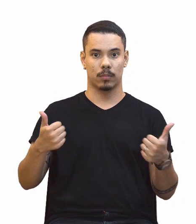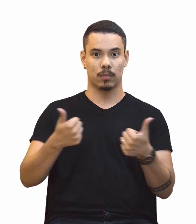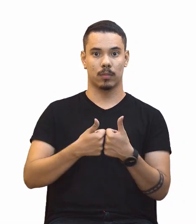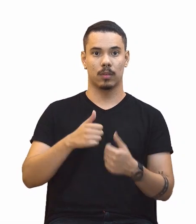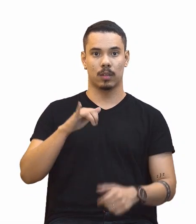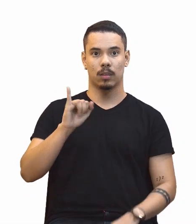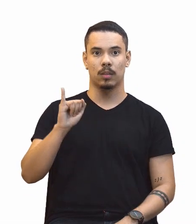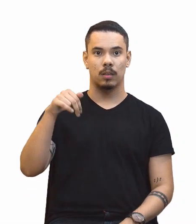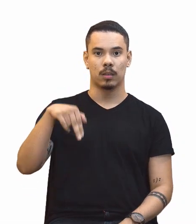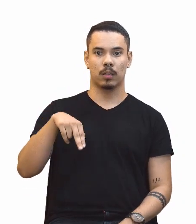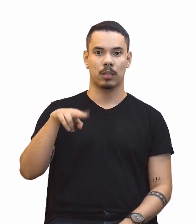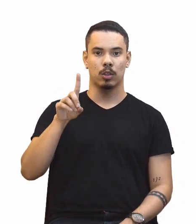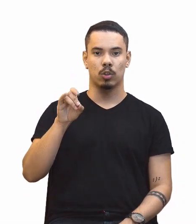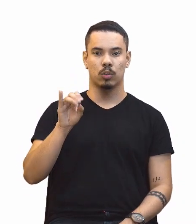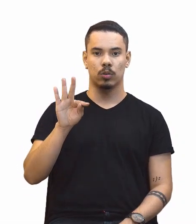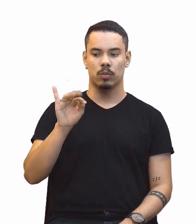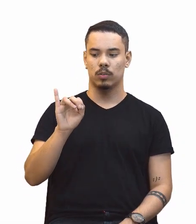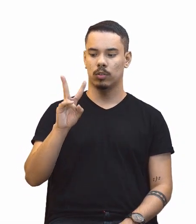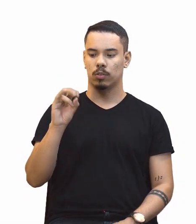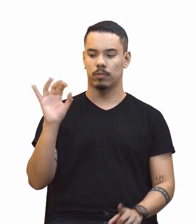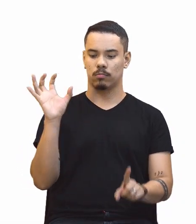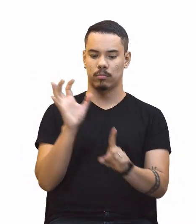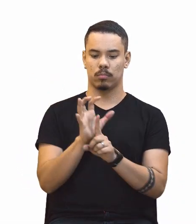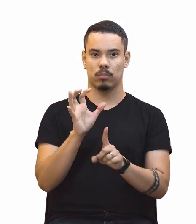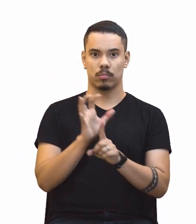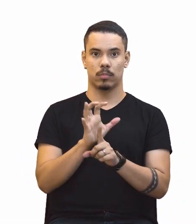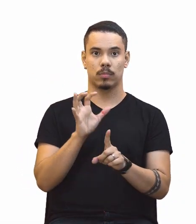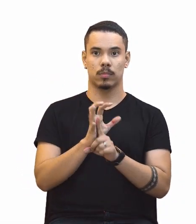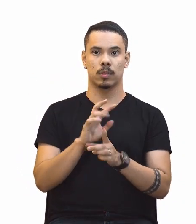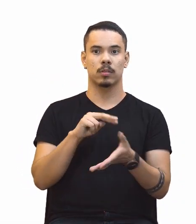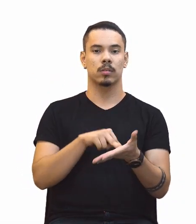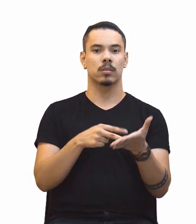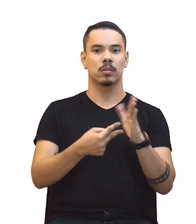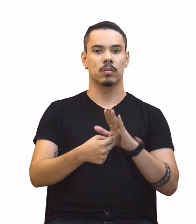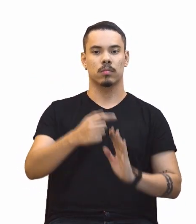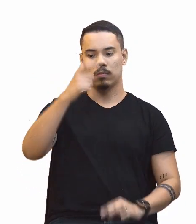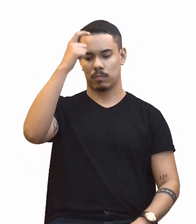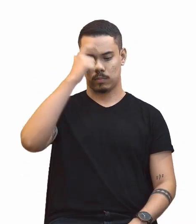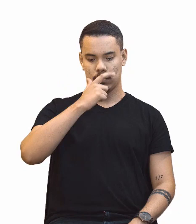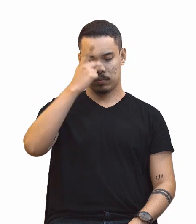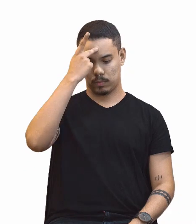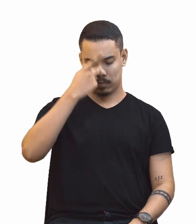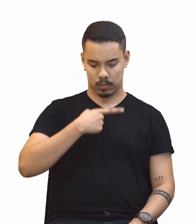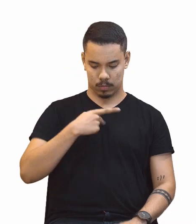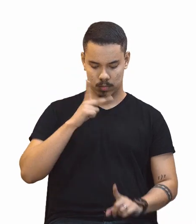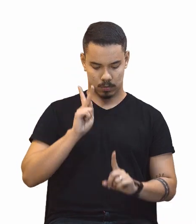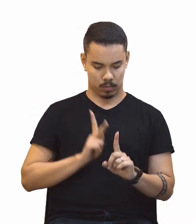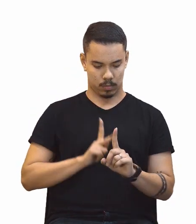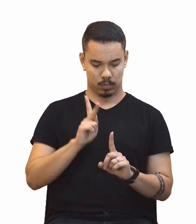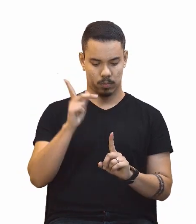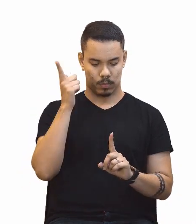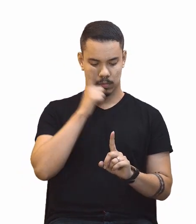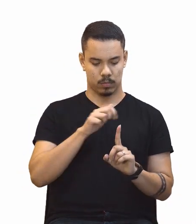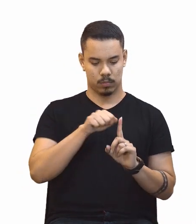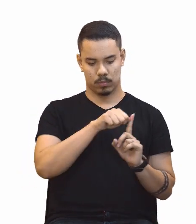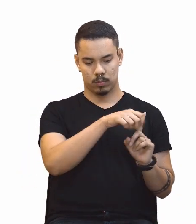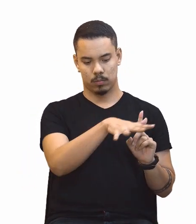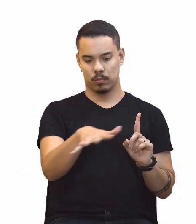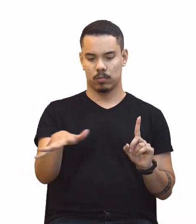indução. A indução é aquele método que parte do individual para se atingir